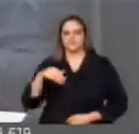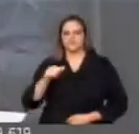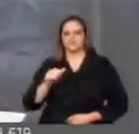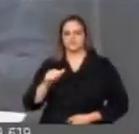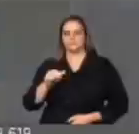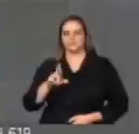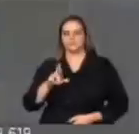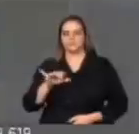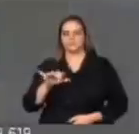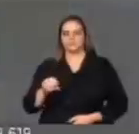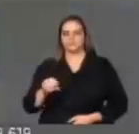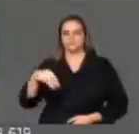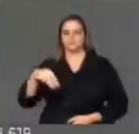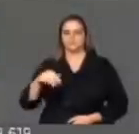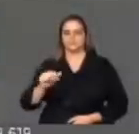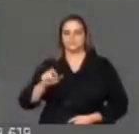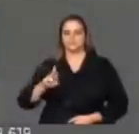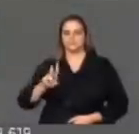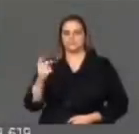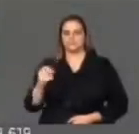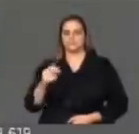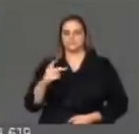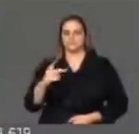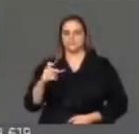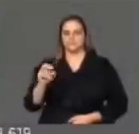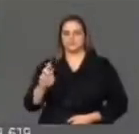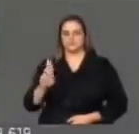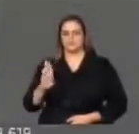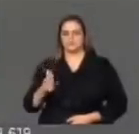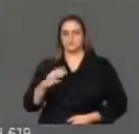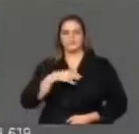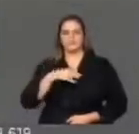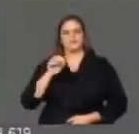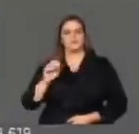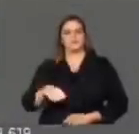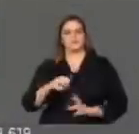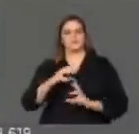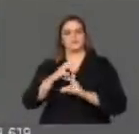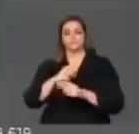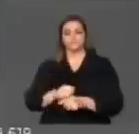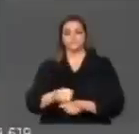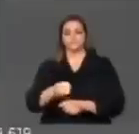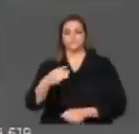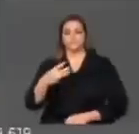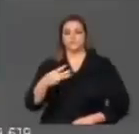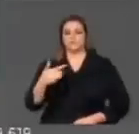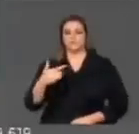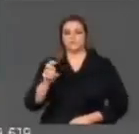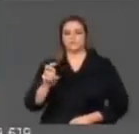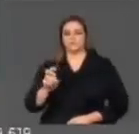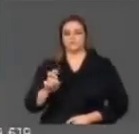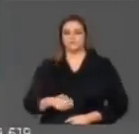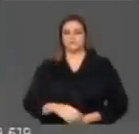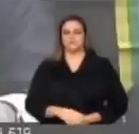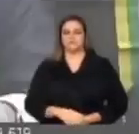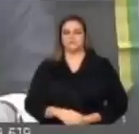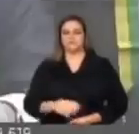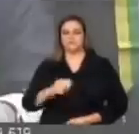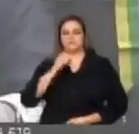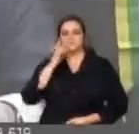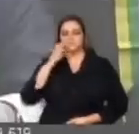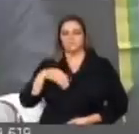Márcio Marinho, PRB da Bahia, votou sim e acumulou 325 votos.